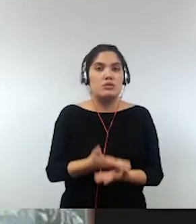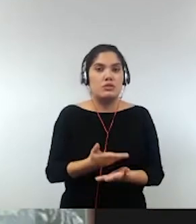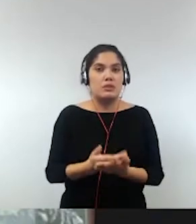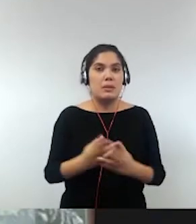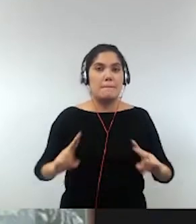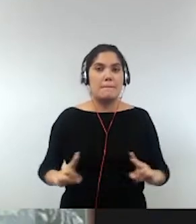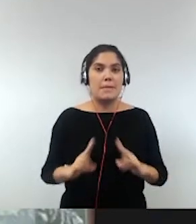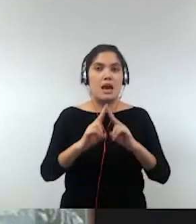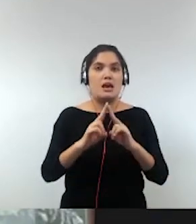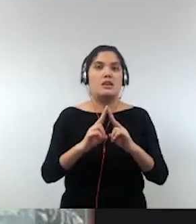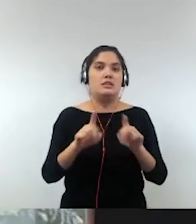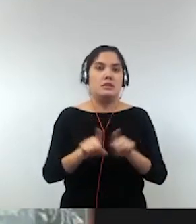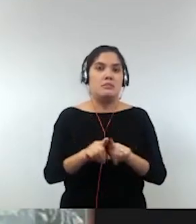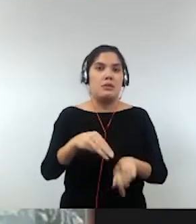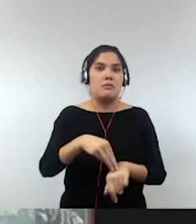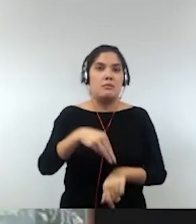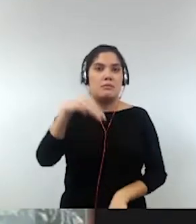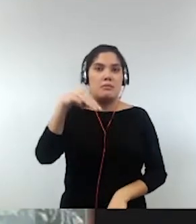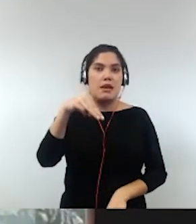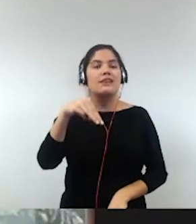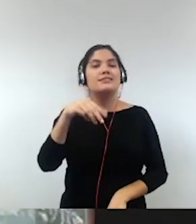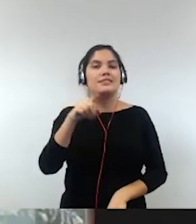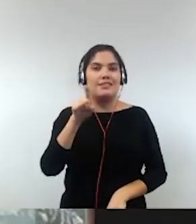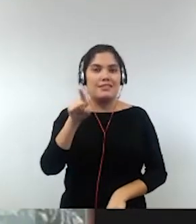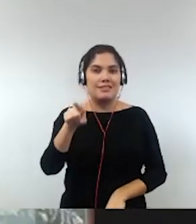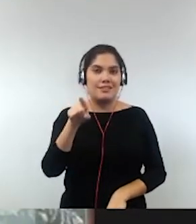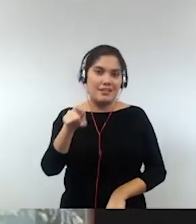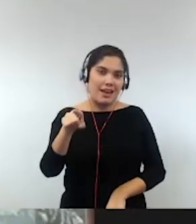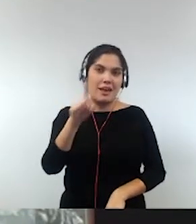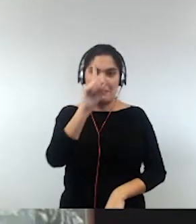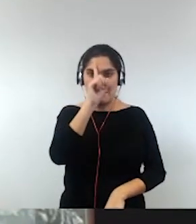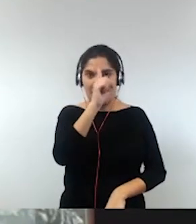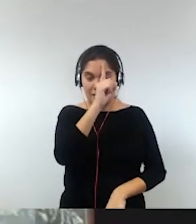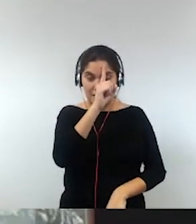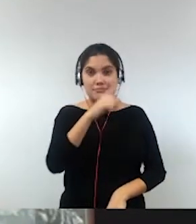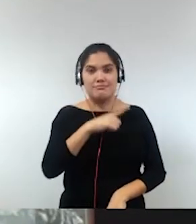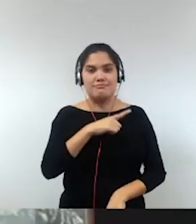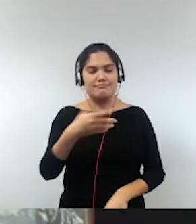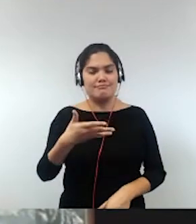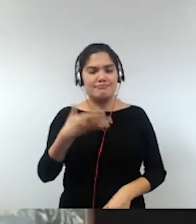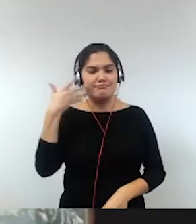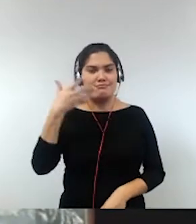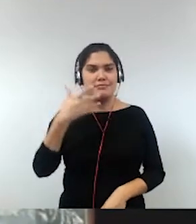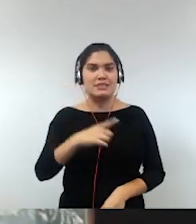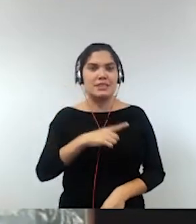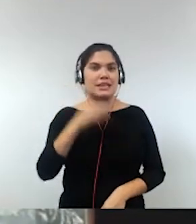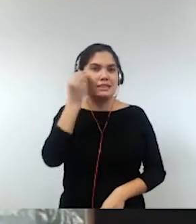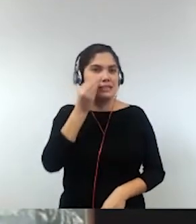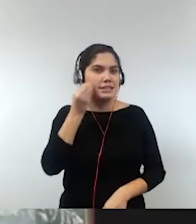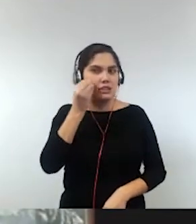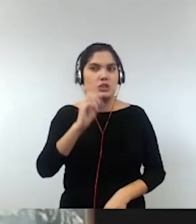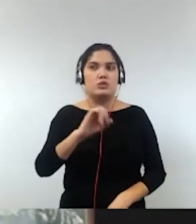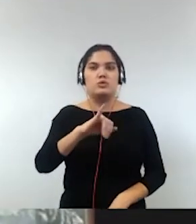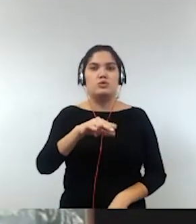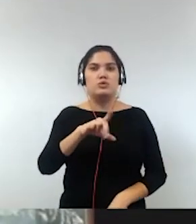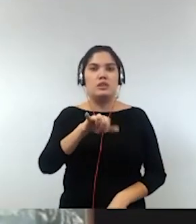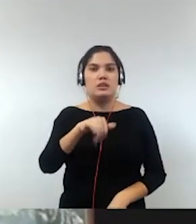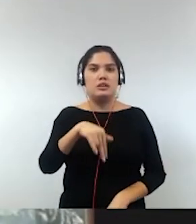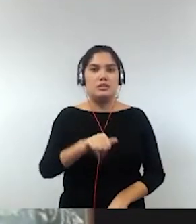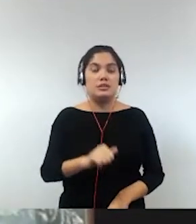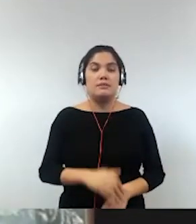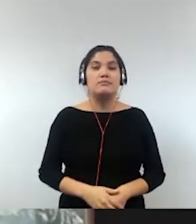Paris, mestre em Madrid, ela é chiquérrima, a nossa mediadora muito experiente, Juliana Loss. Então, eu